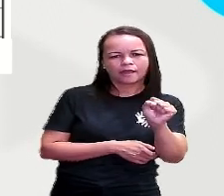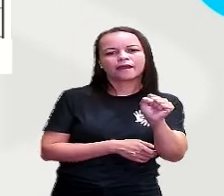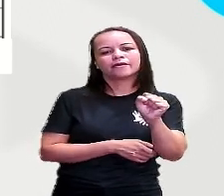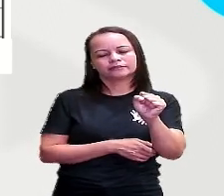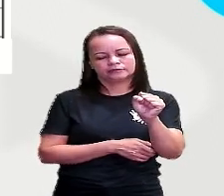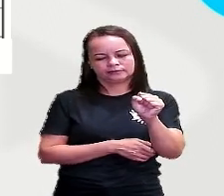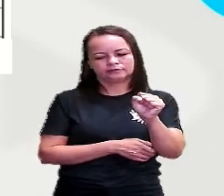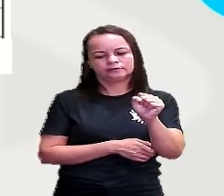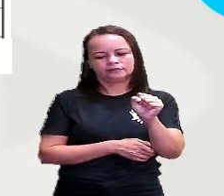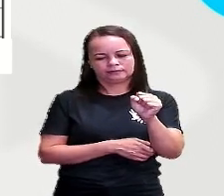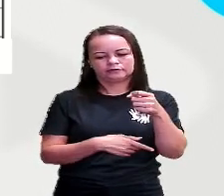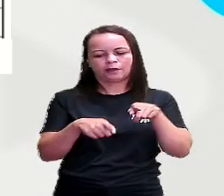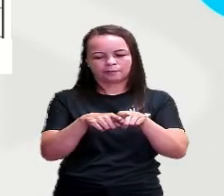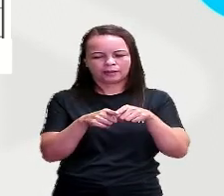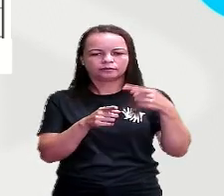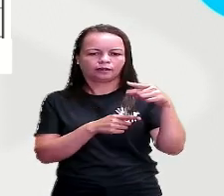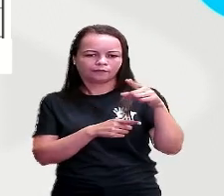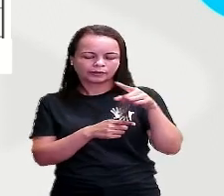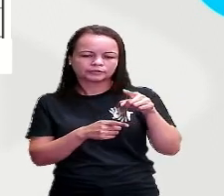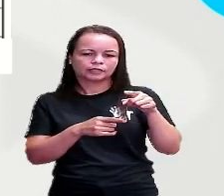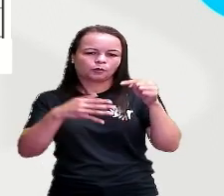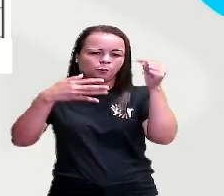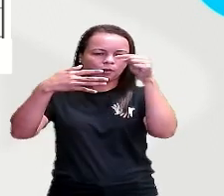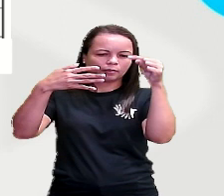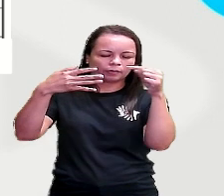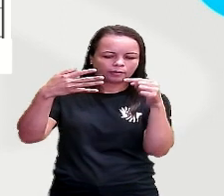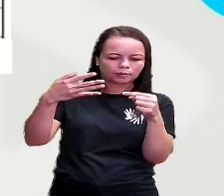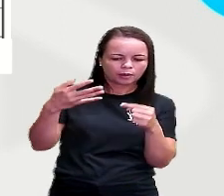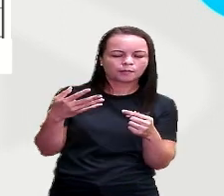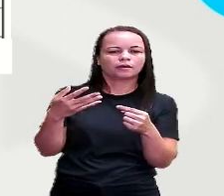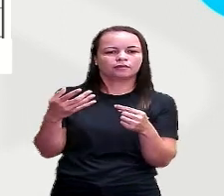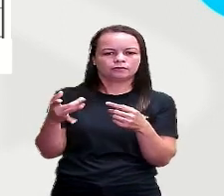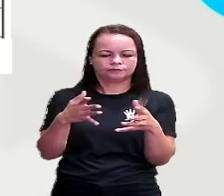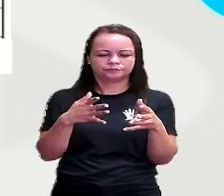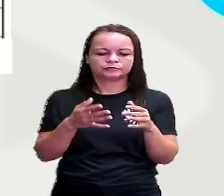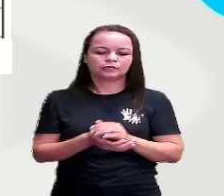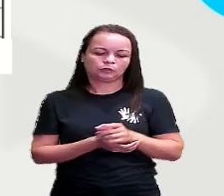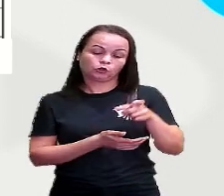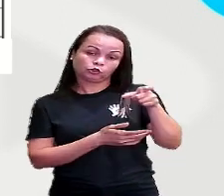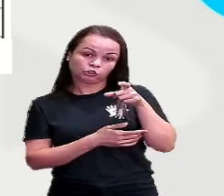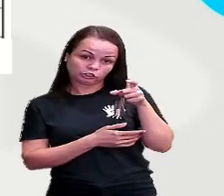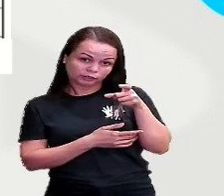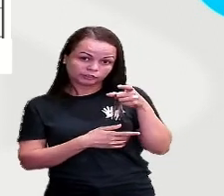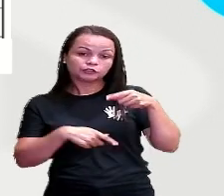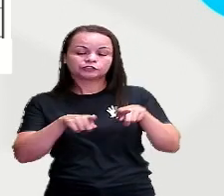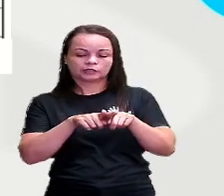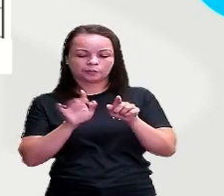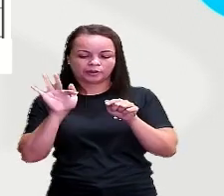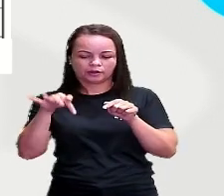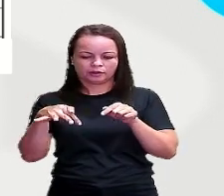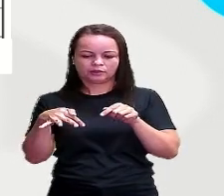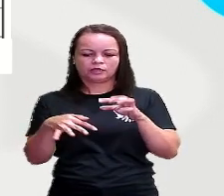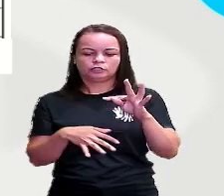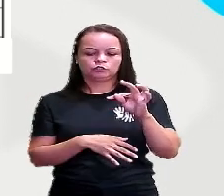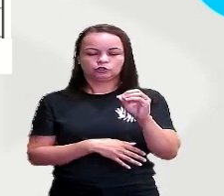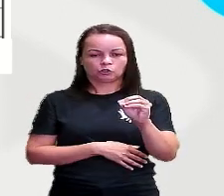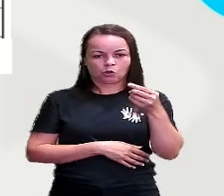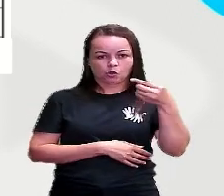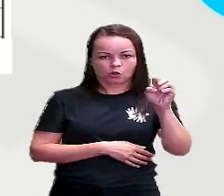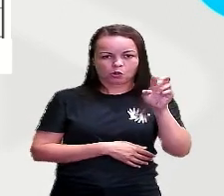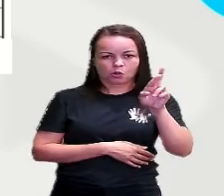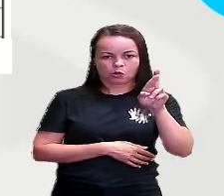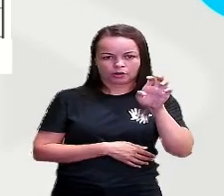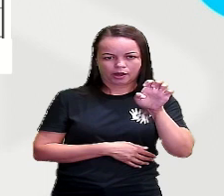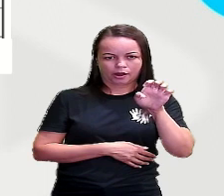fica bíceps. Então, o acento ele faz toda a diferença, ó. Terminou em X, também eu vou acentuar. Tórax. O S,